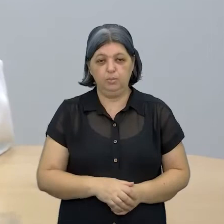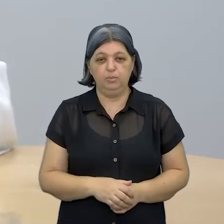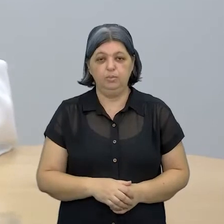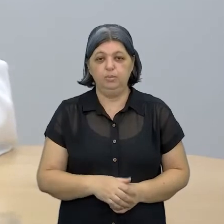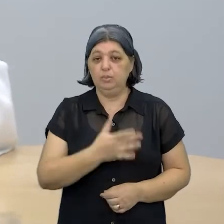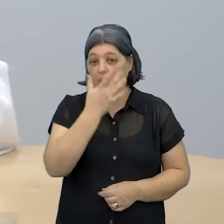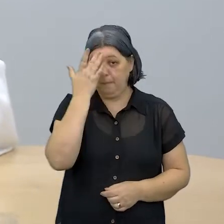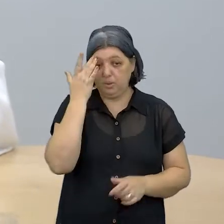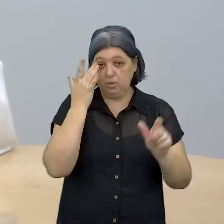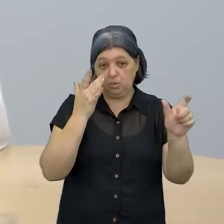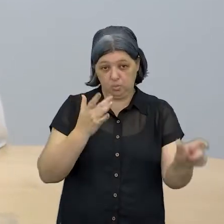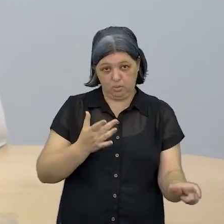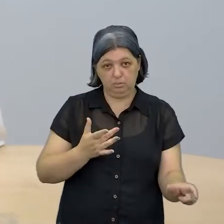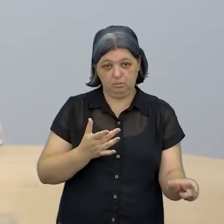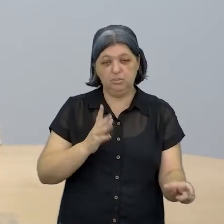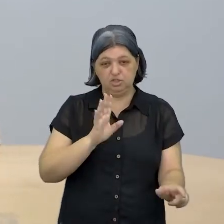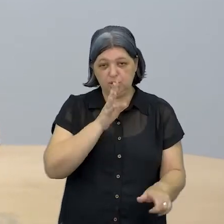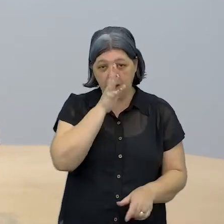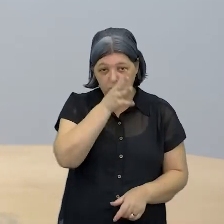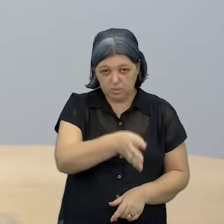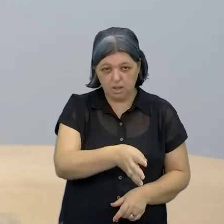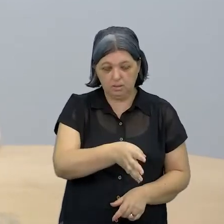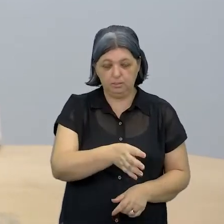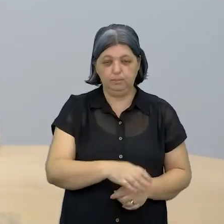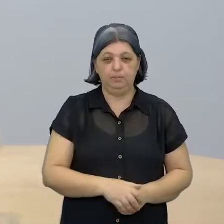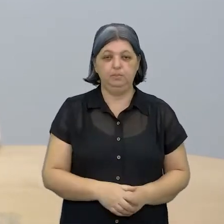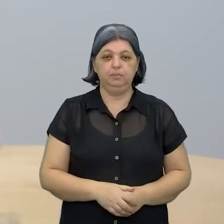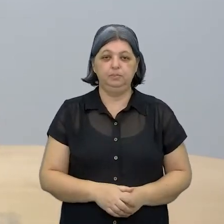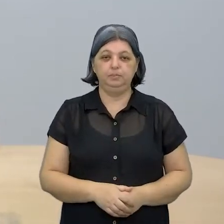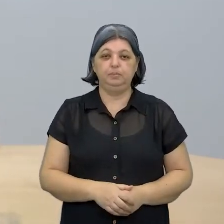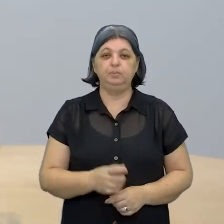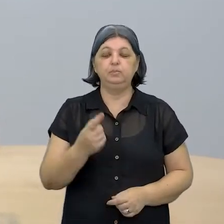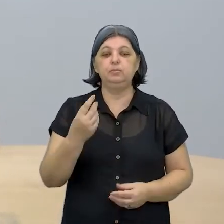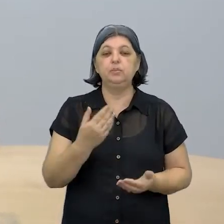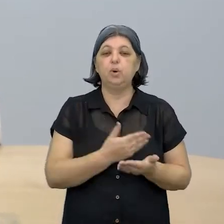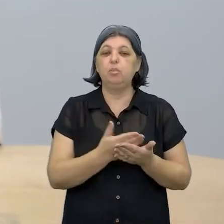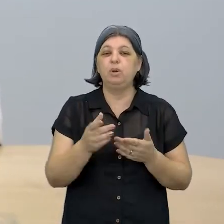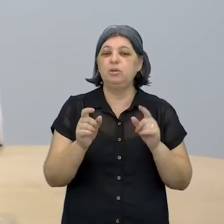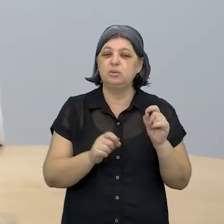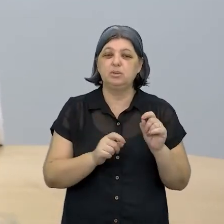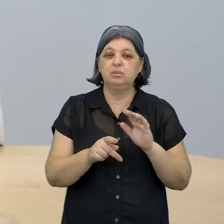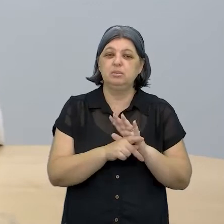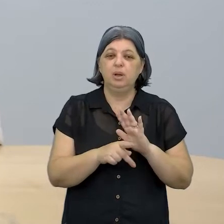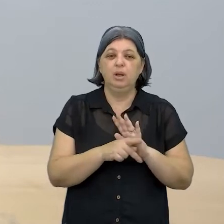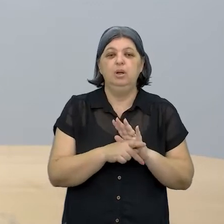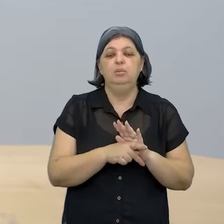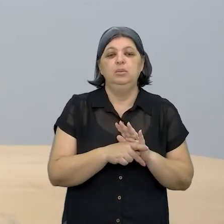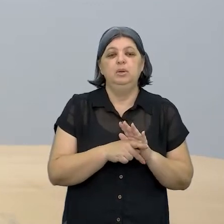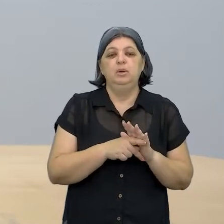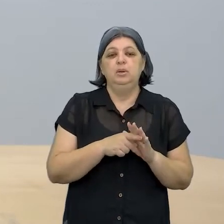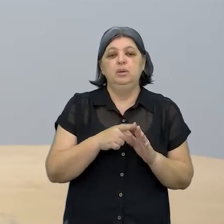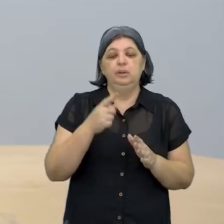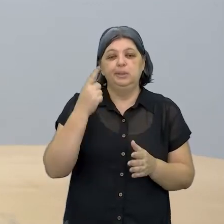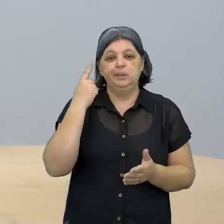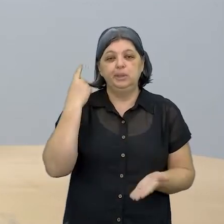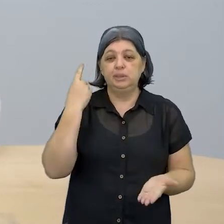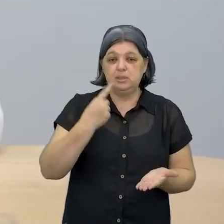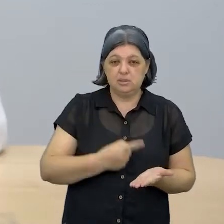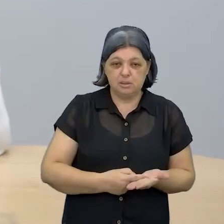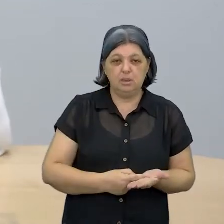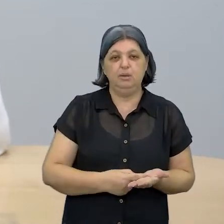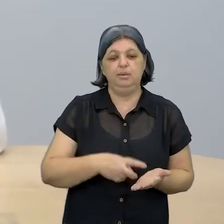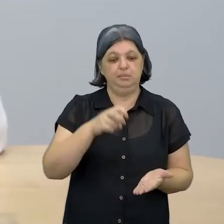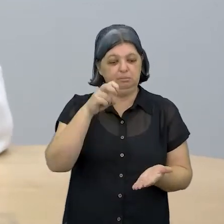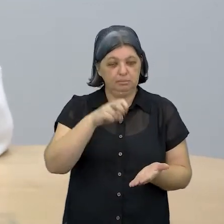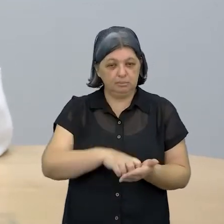desta pessoa condenada, né. Então entra no palco, né, da sentença e da